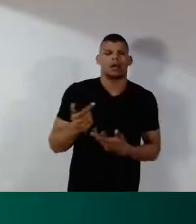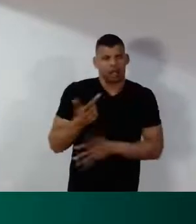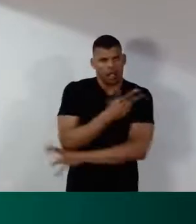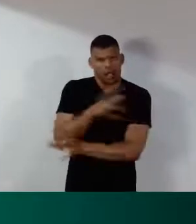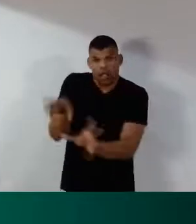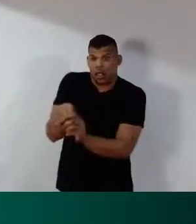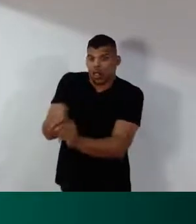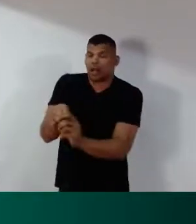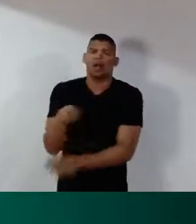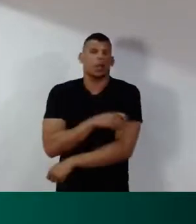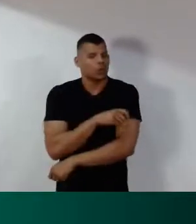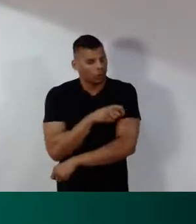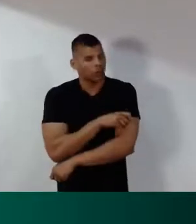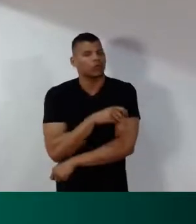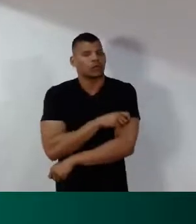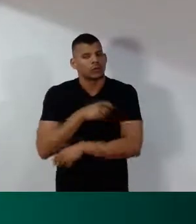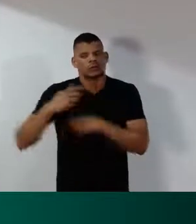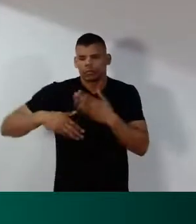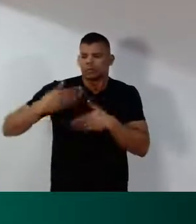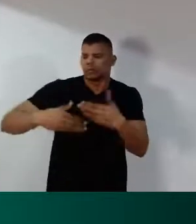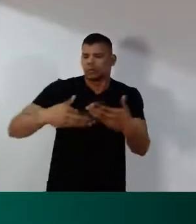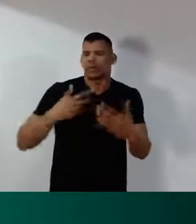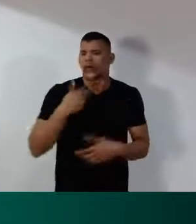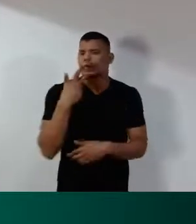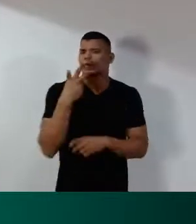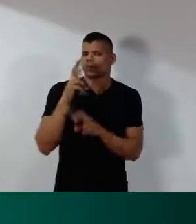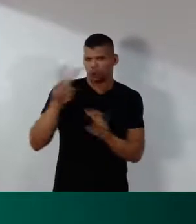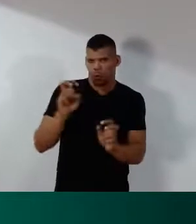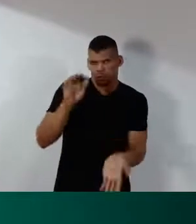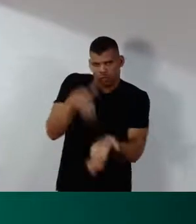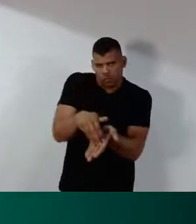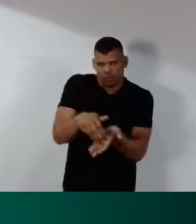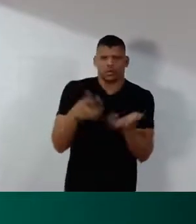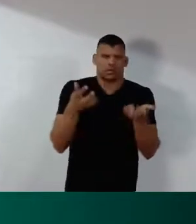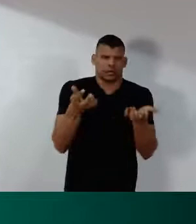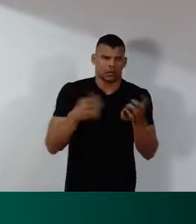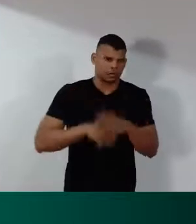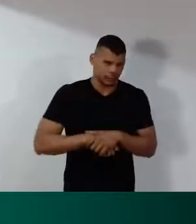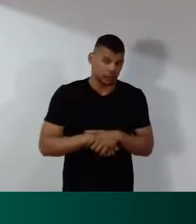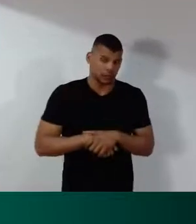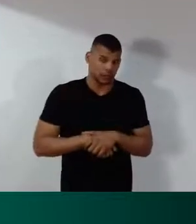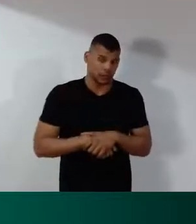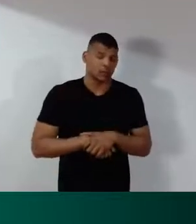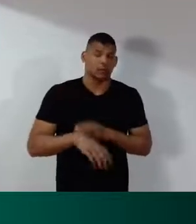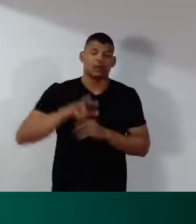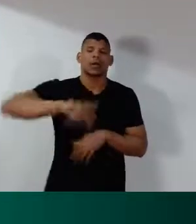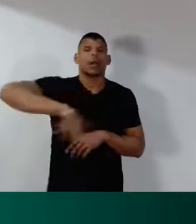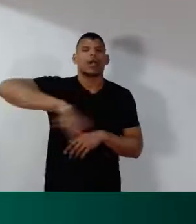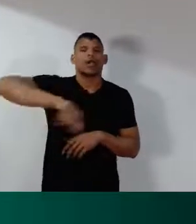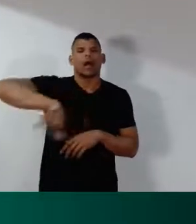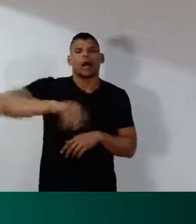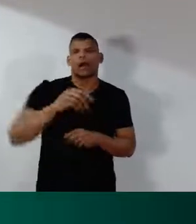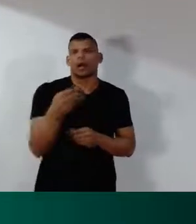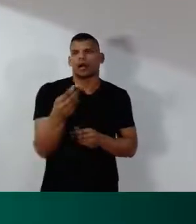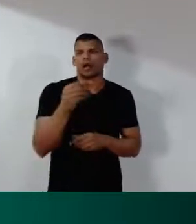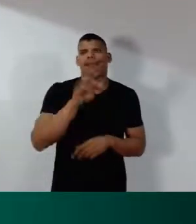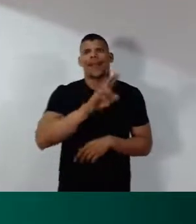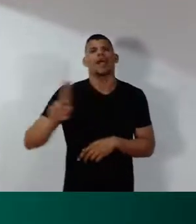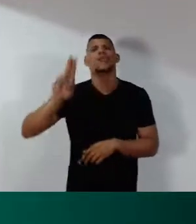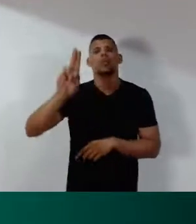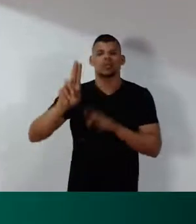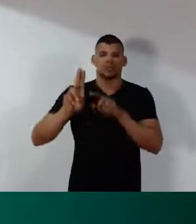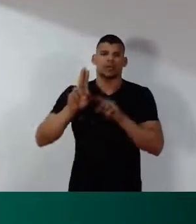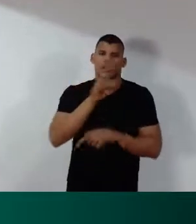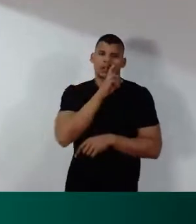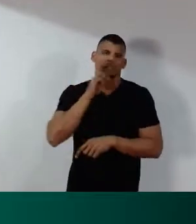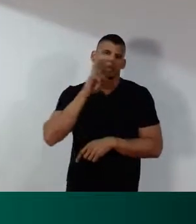estão passando no dia a dia né Eu queria fechar falando sobre isso é porque é muito mais do que eu acho que o rio